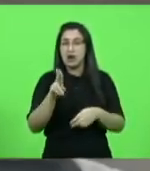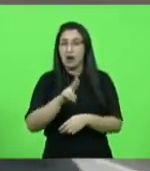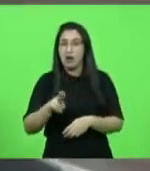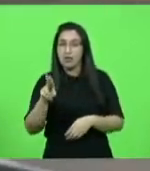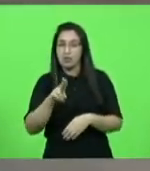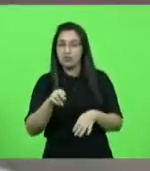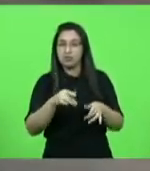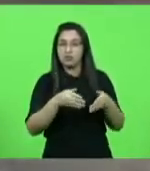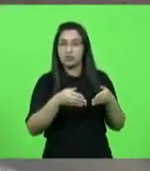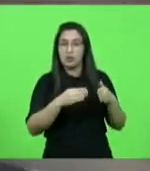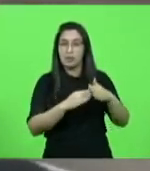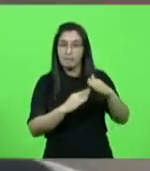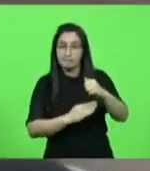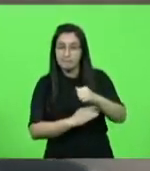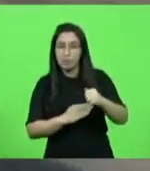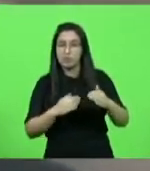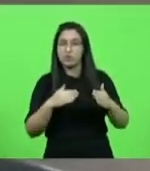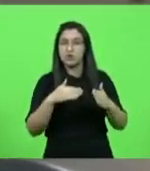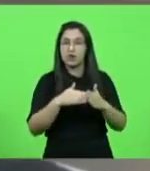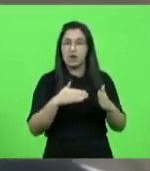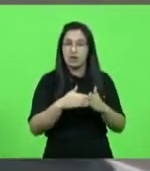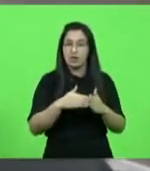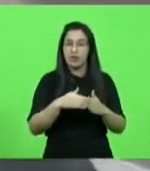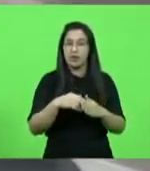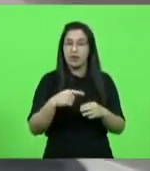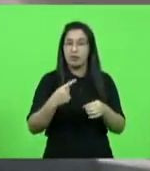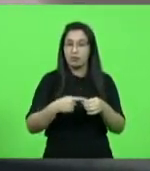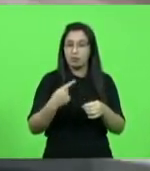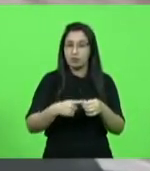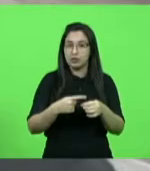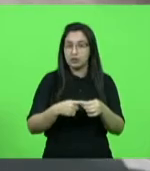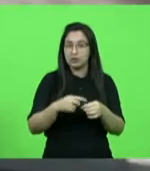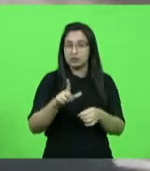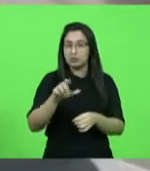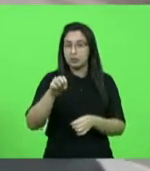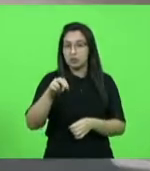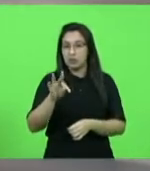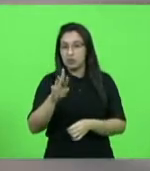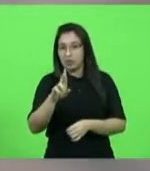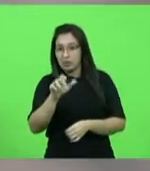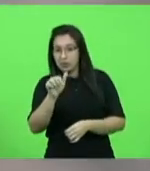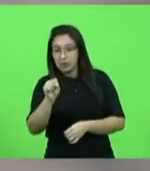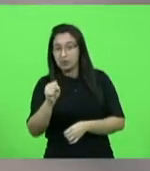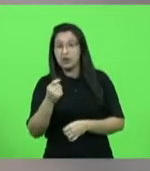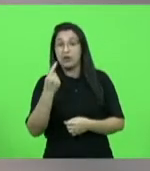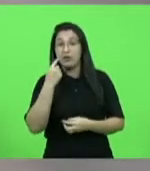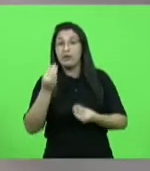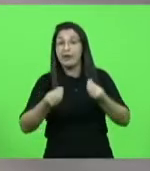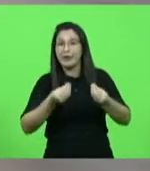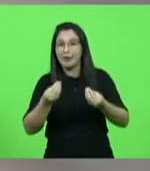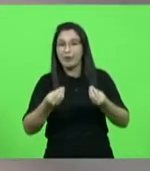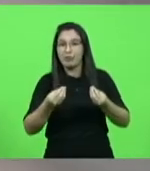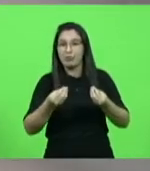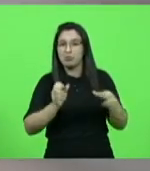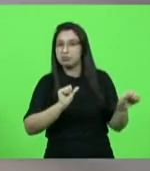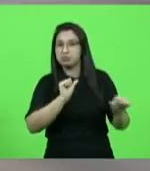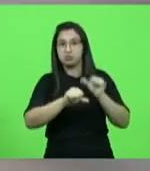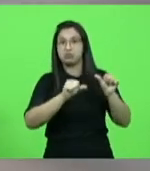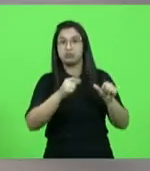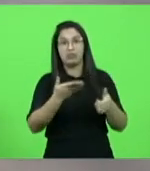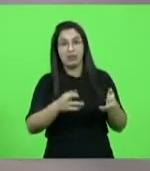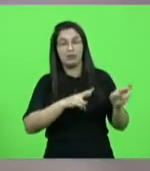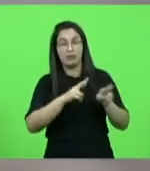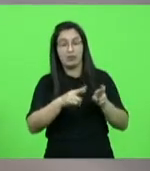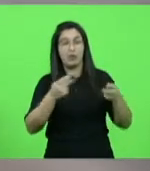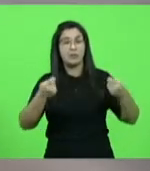Ibirama até o município de Lontras, vê outra rodovia. Só que nós precisamos que esse trabalho que